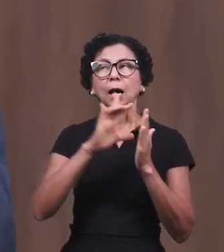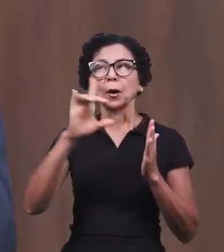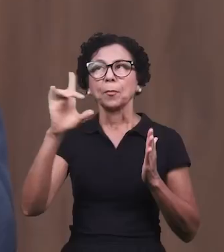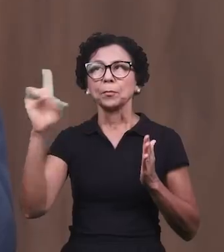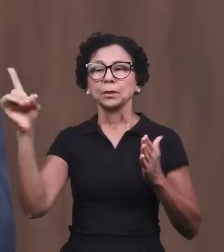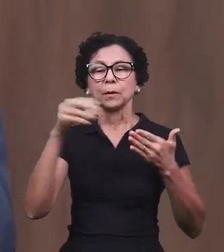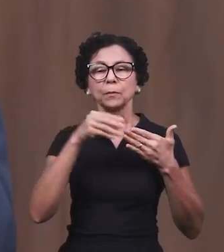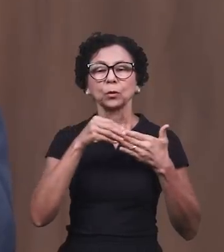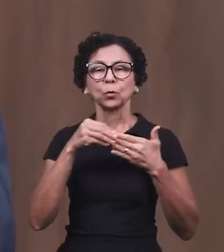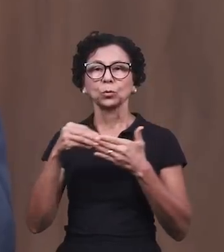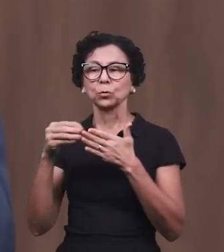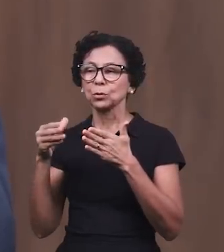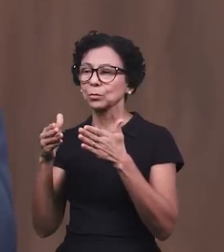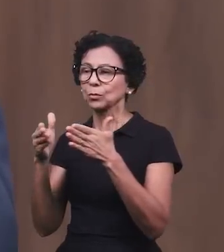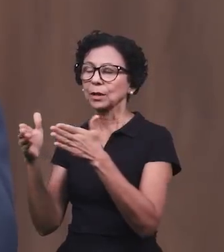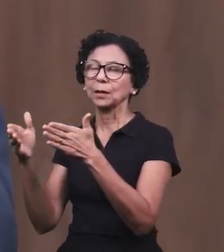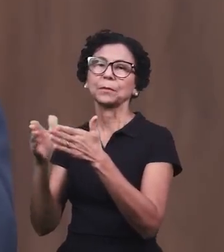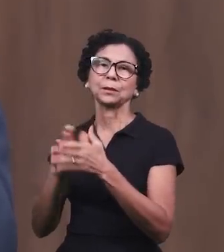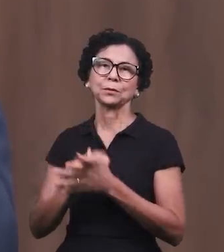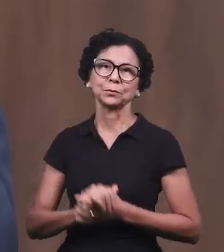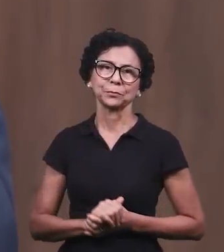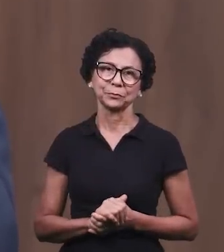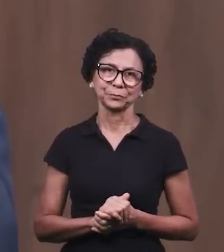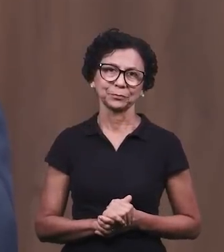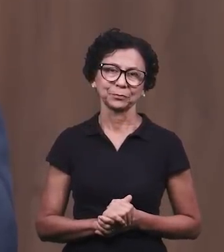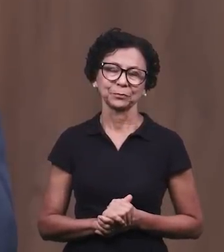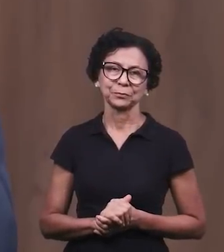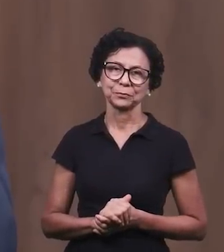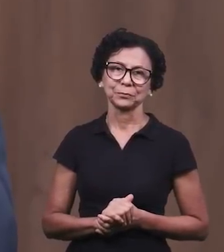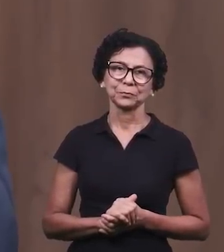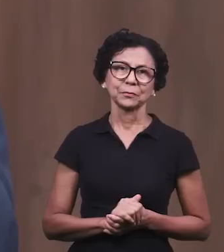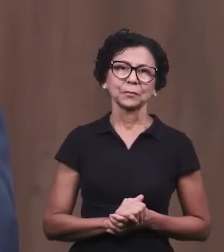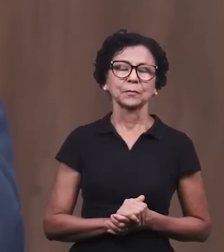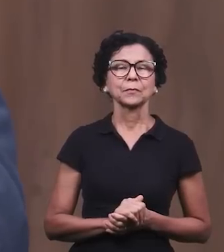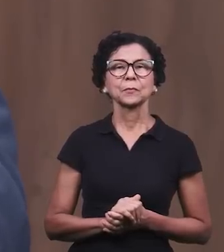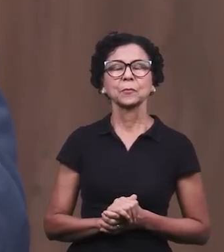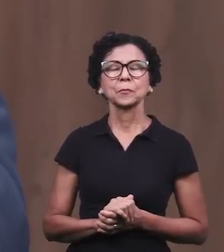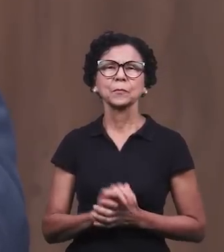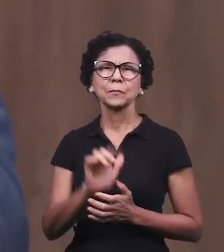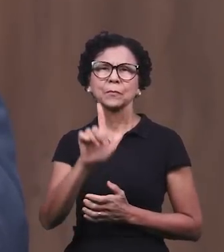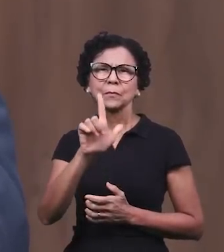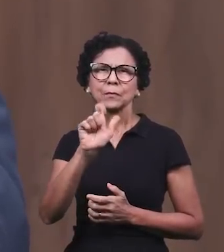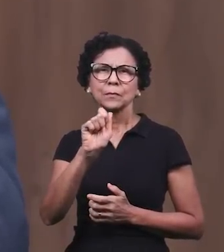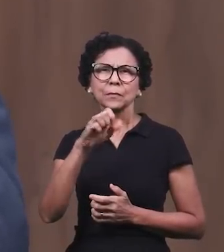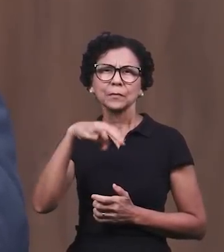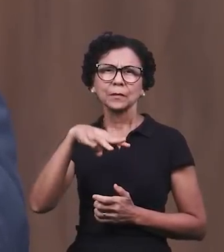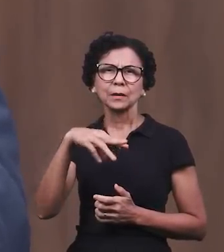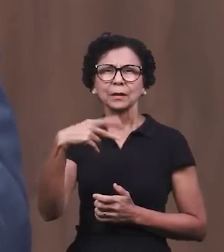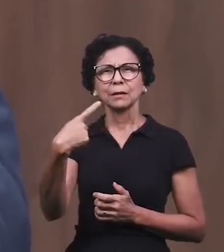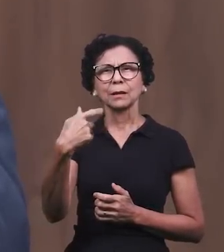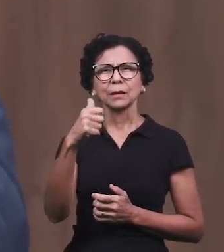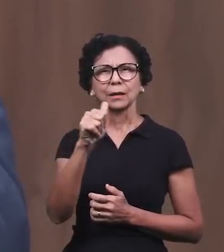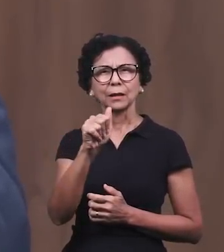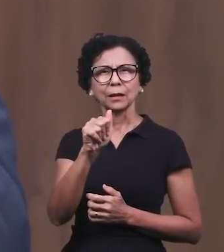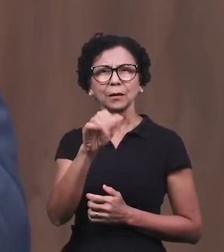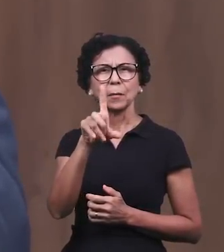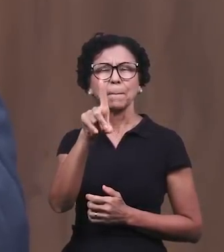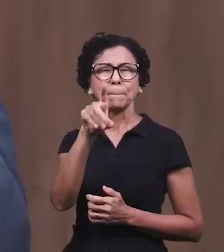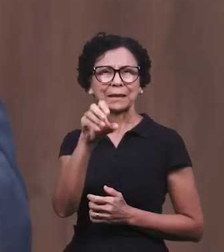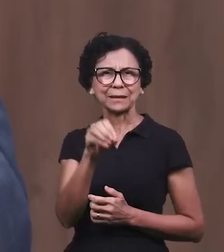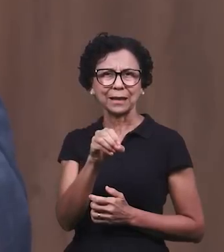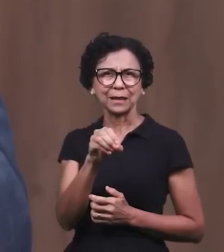e luz para o meu caminho. Eu sempre achei muito interessante isso, porque lâmpada para os pés, quer dizer, na verdade,